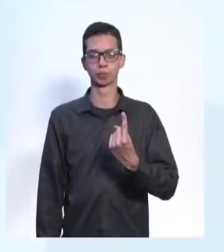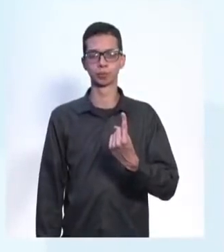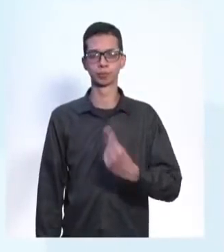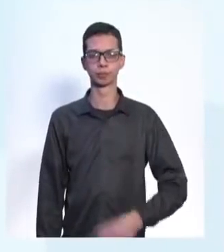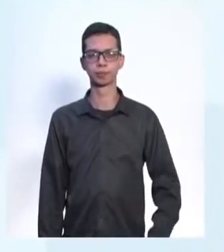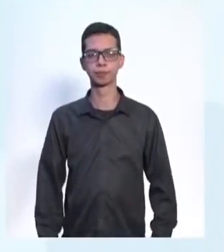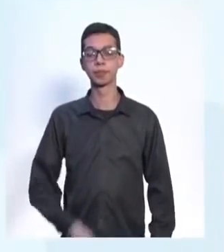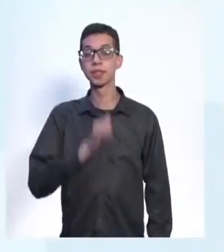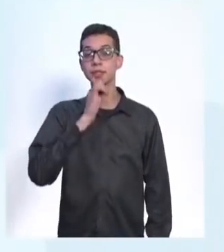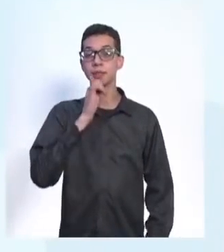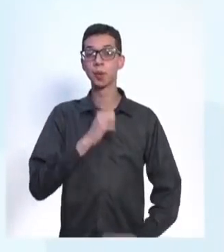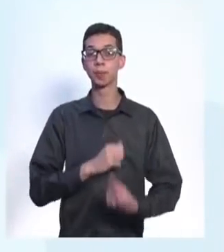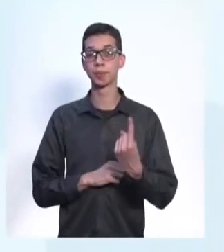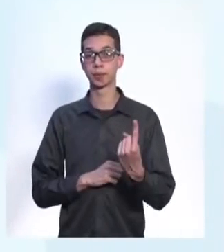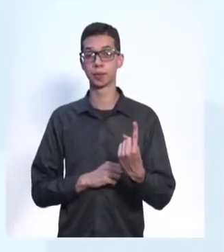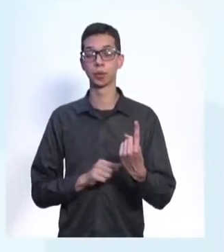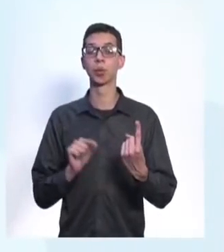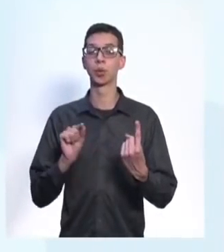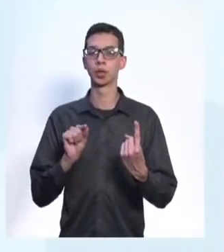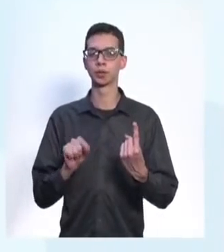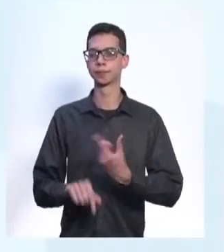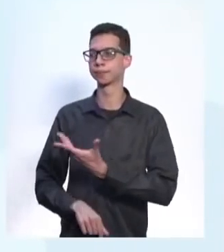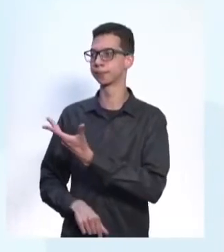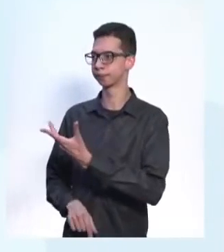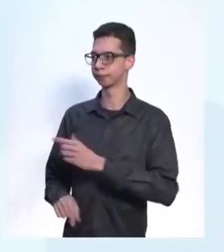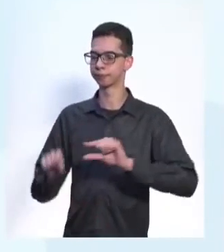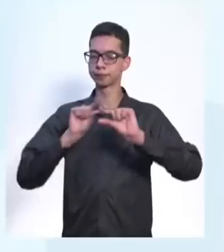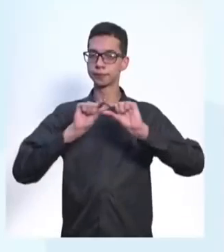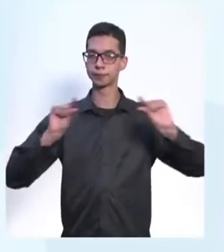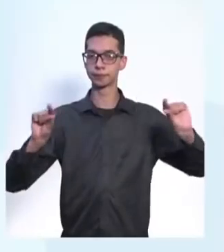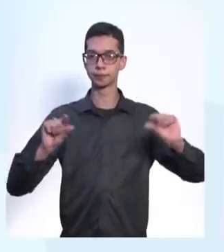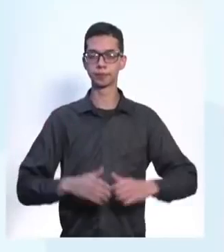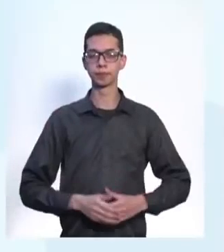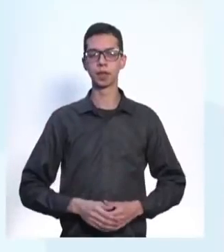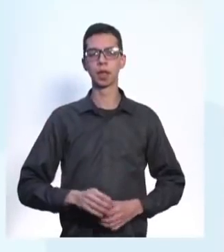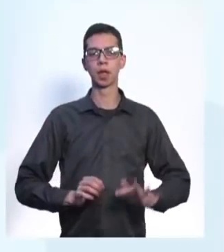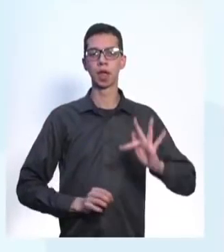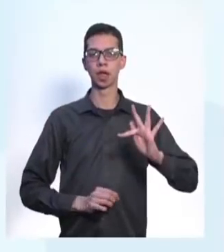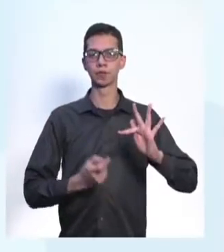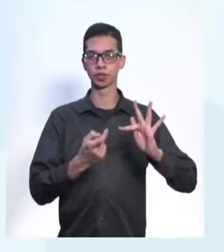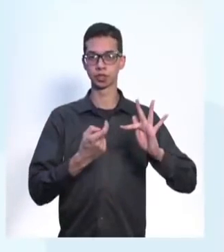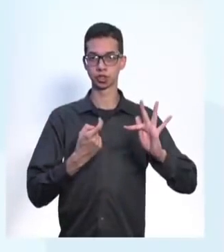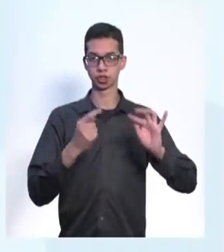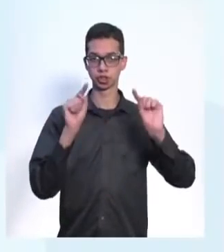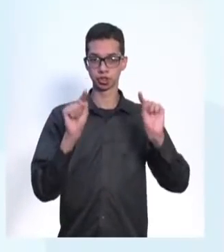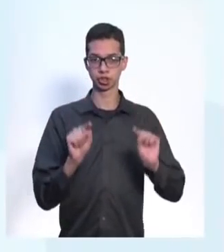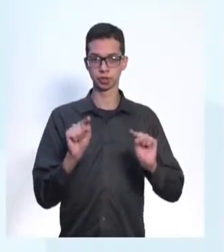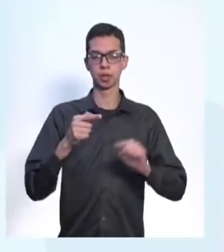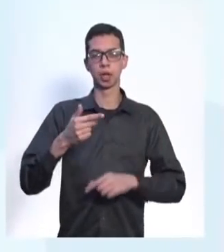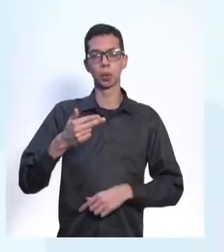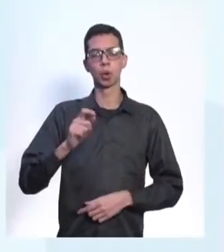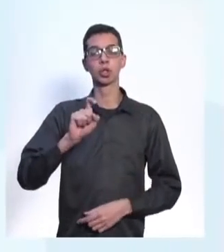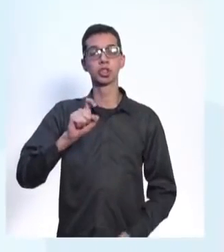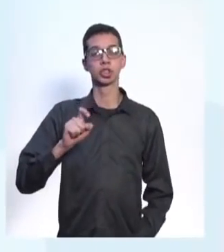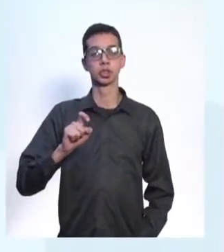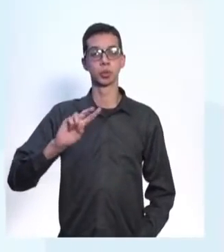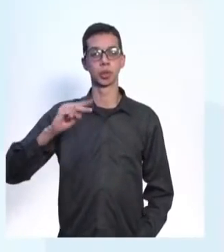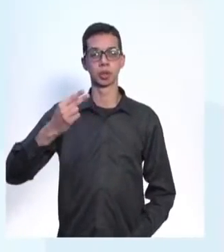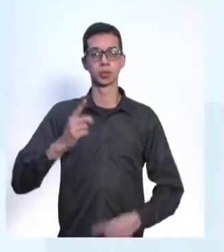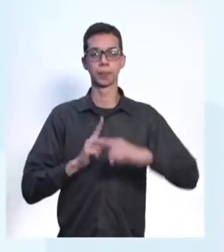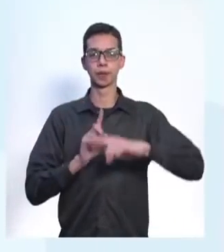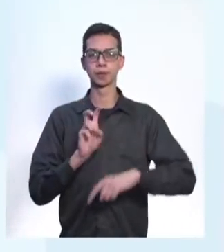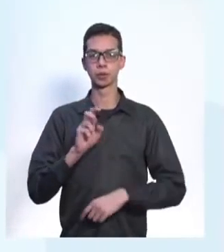O exemplo 1 é dado uma função f de x, que é igual a x ao quadrado mais 5x